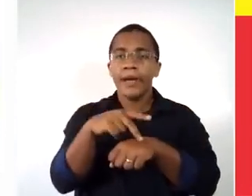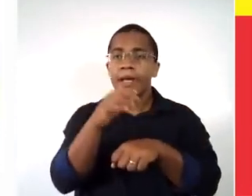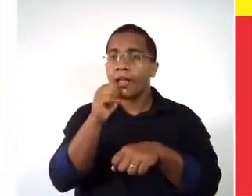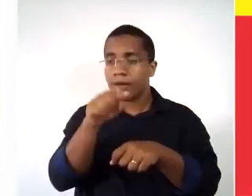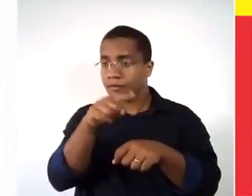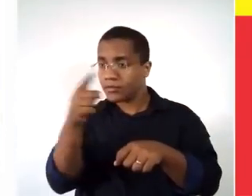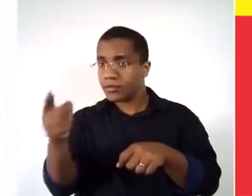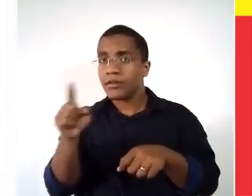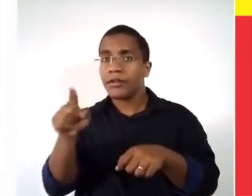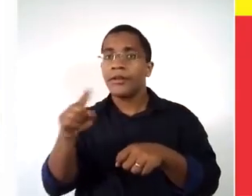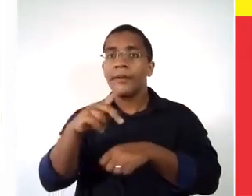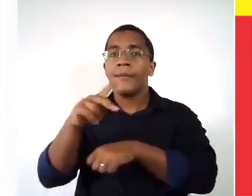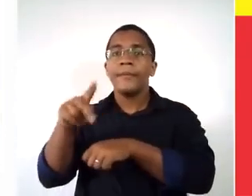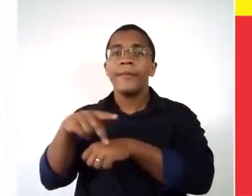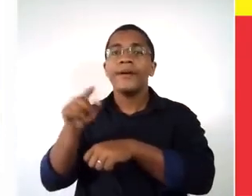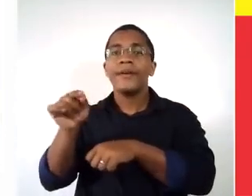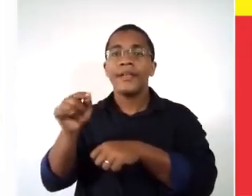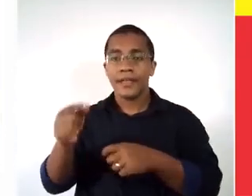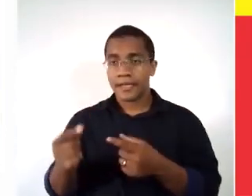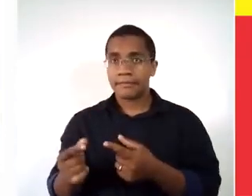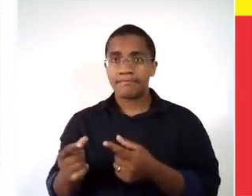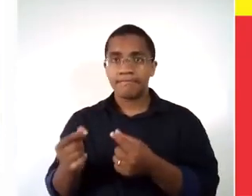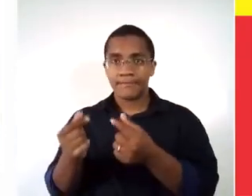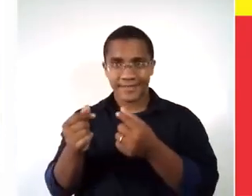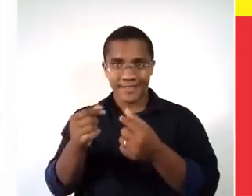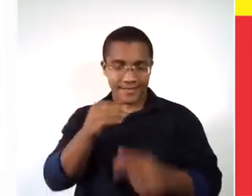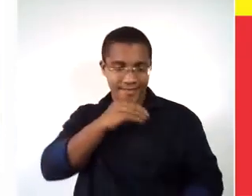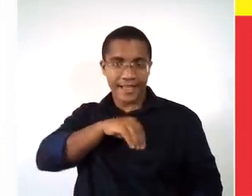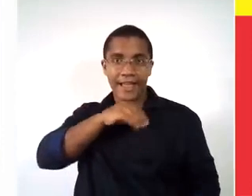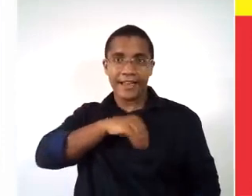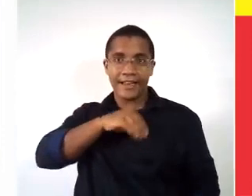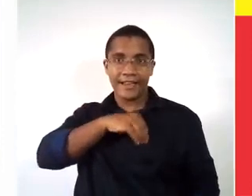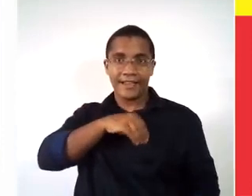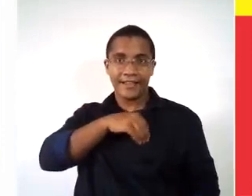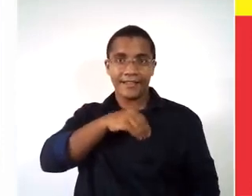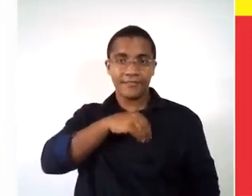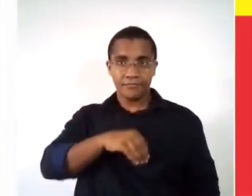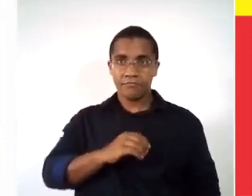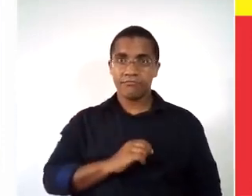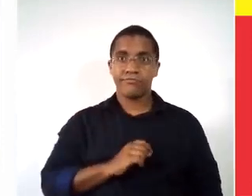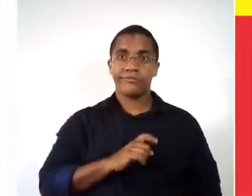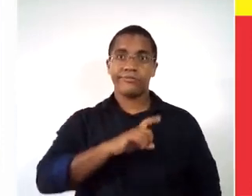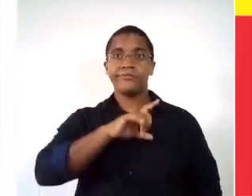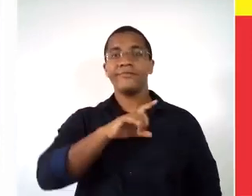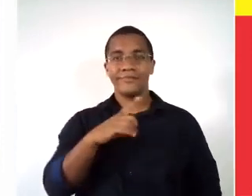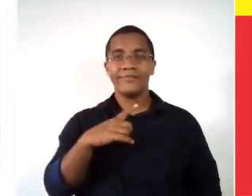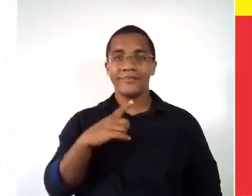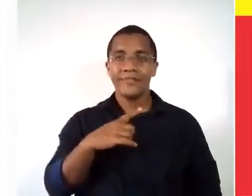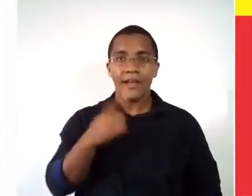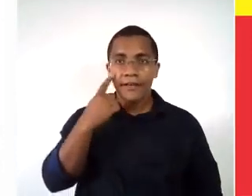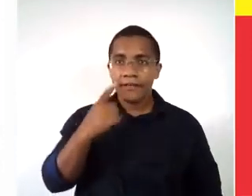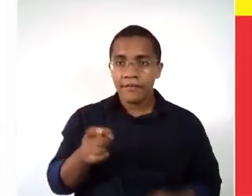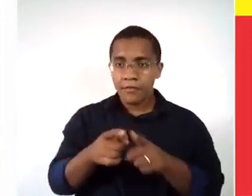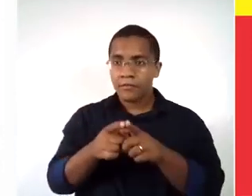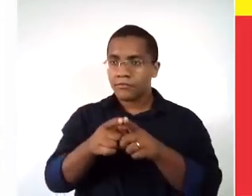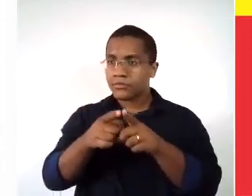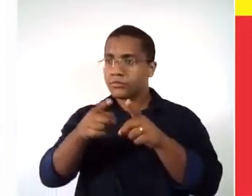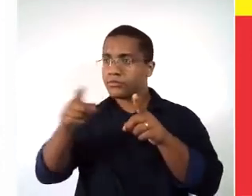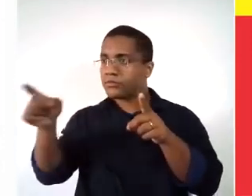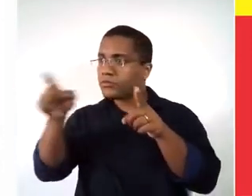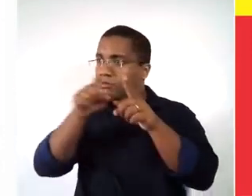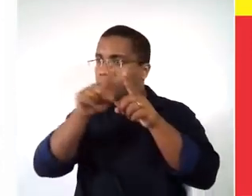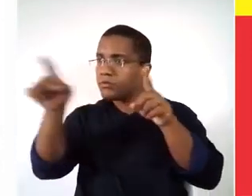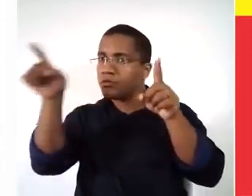outro gráfico, são os países com a renda per capita gigantesca, que vocês também já veem que há um